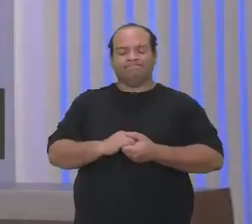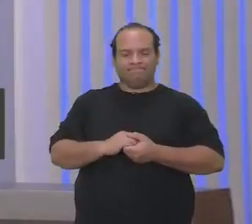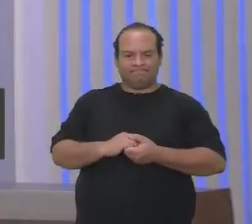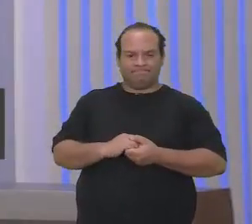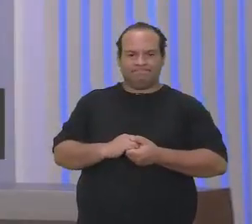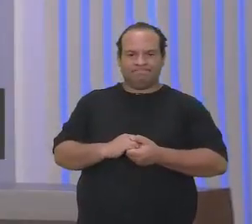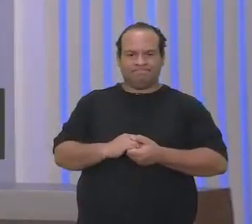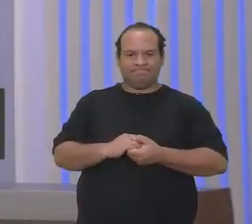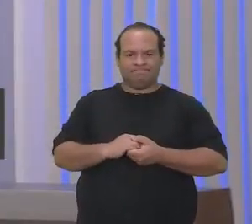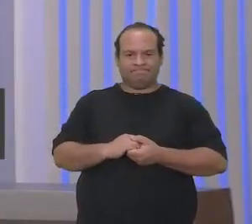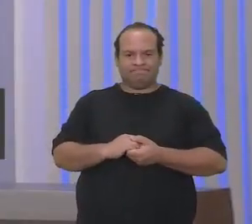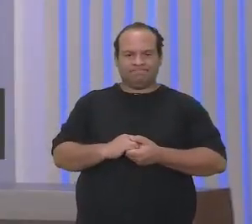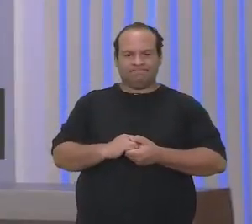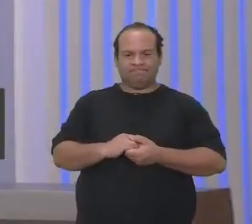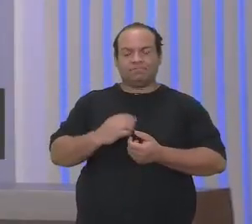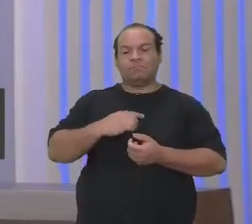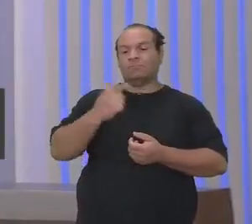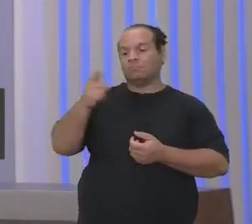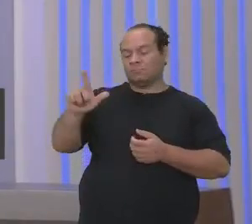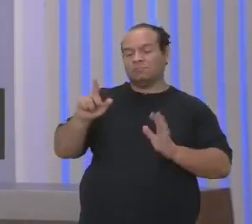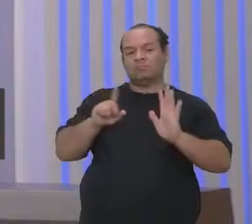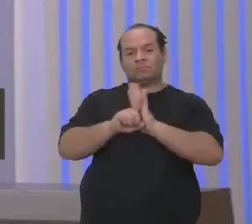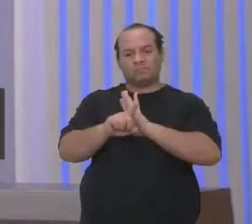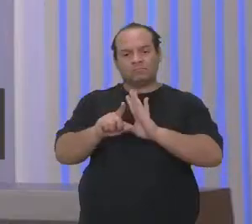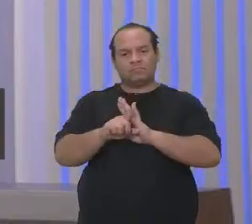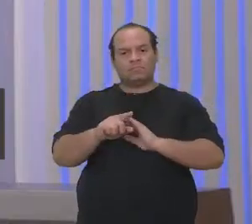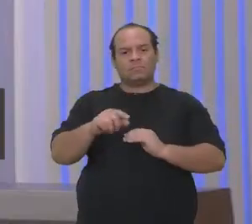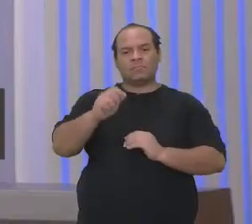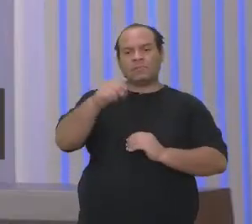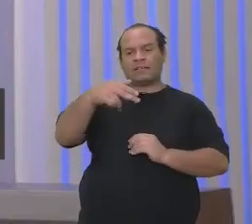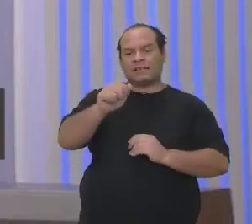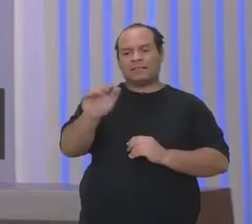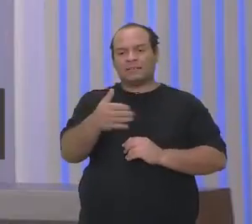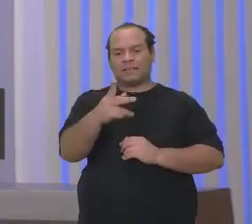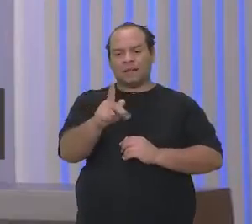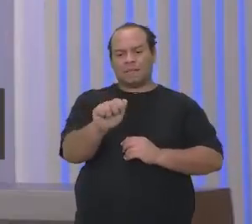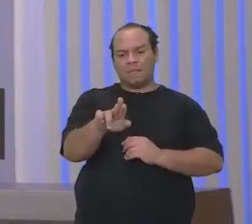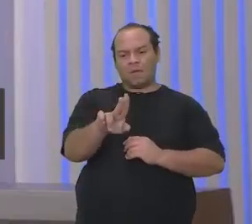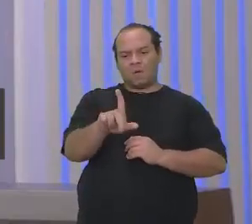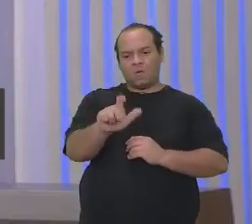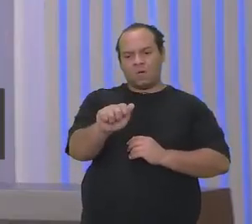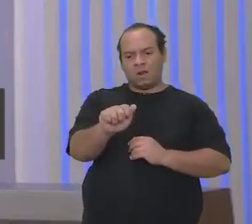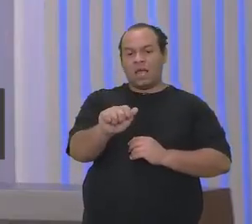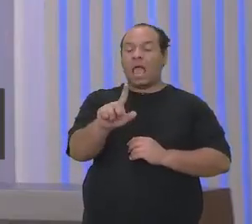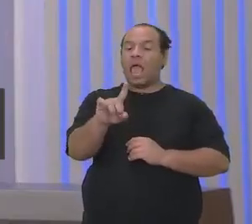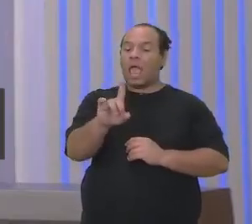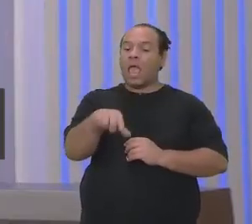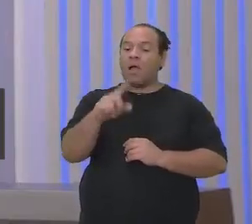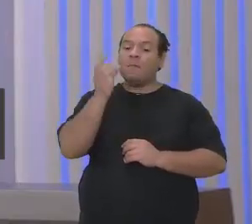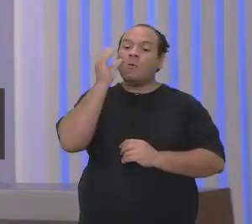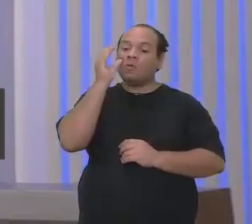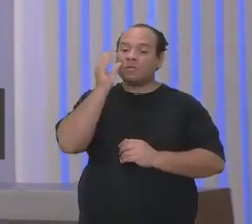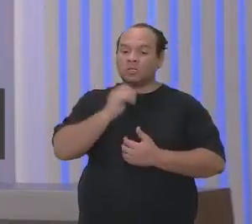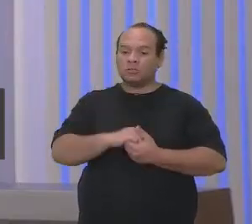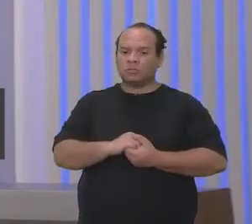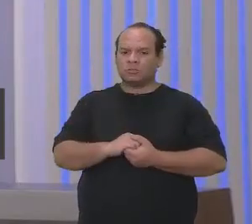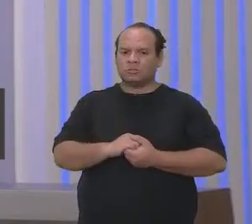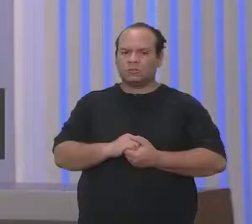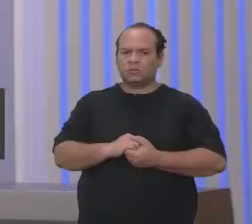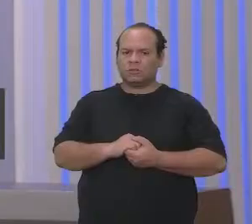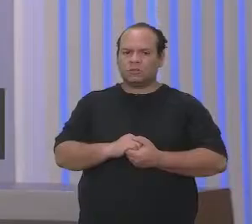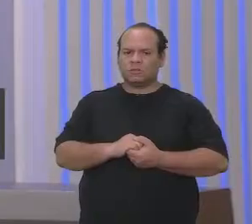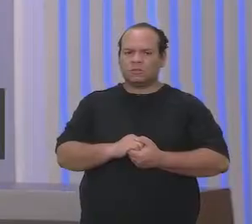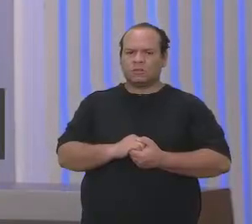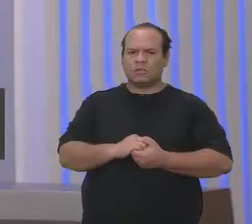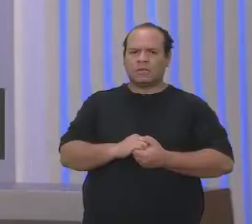assistindo. E temos outra pergunta também da professora Ana Paula, que é uma curiosidade. Aquelas lâmpadas